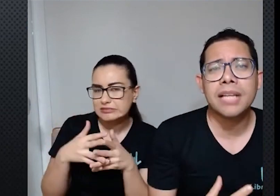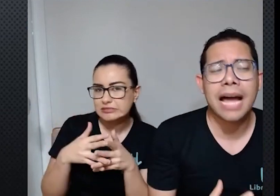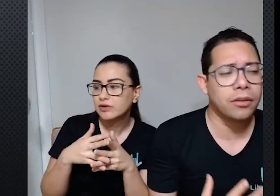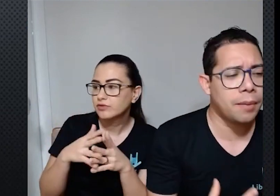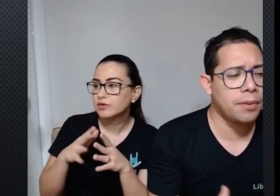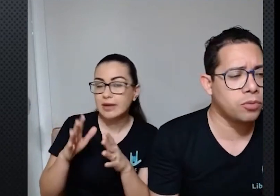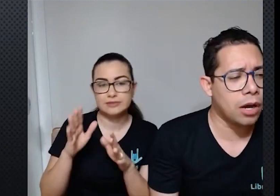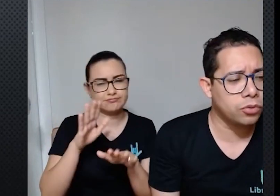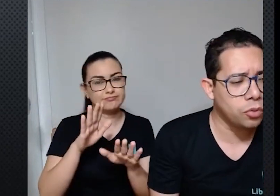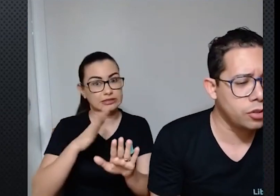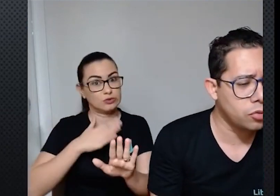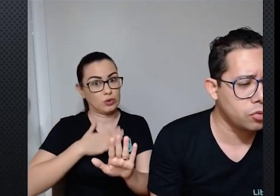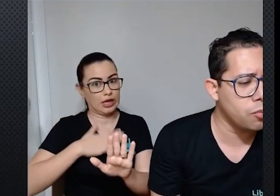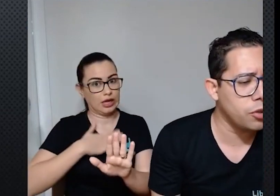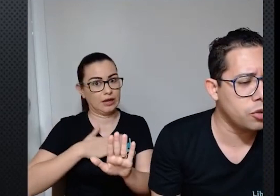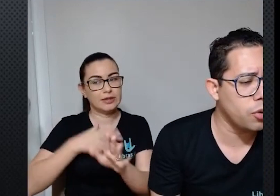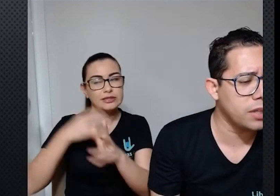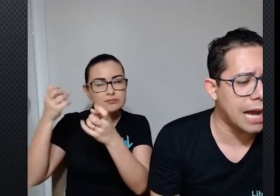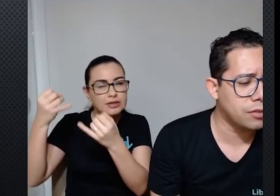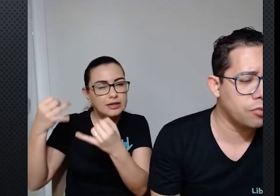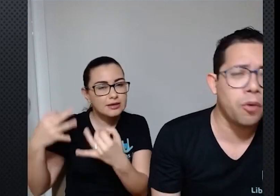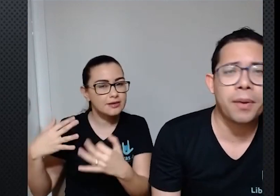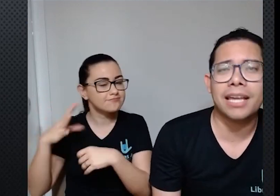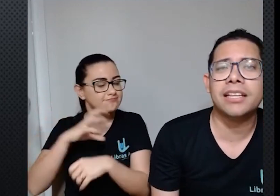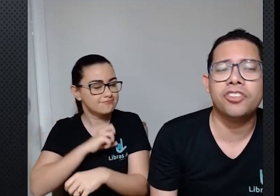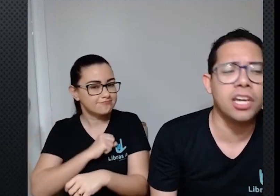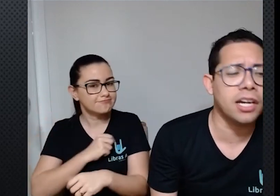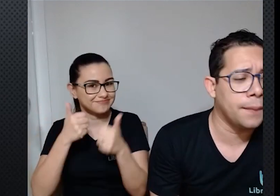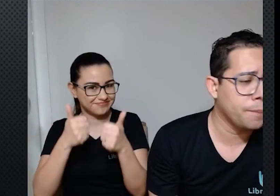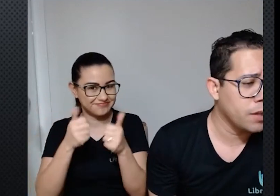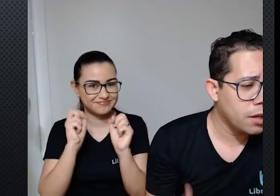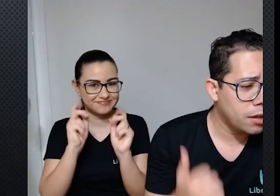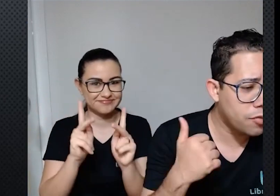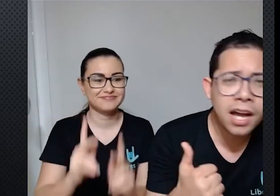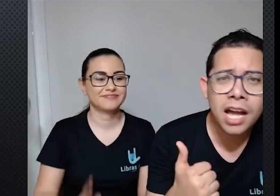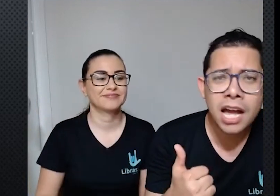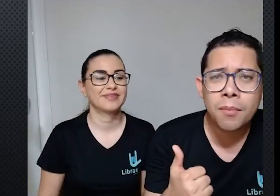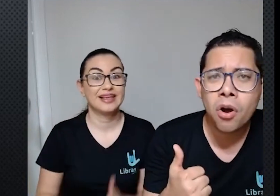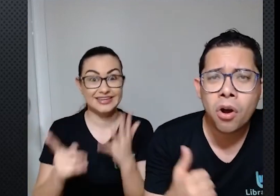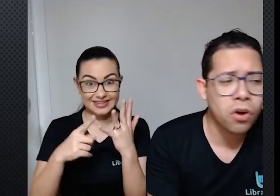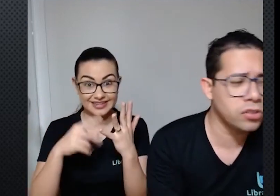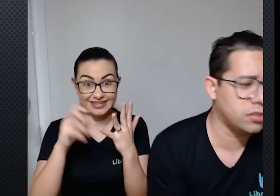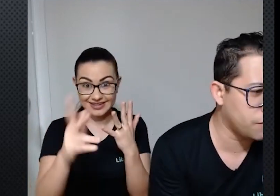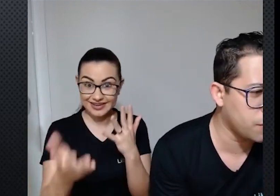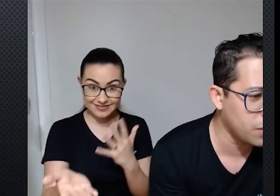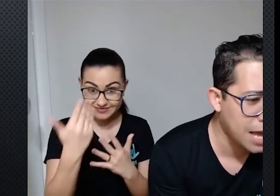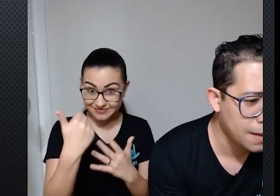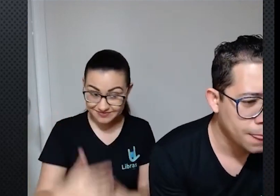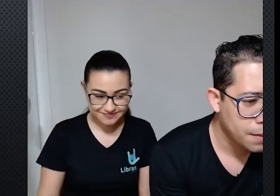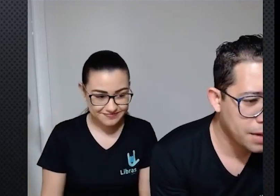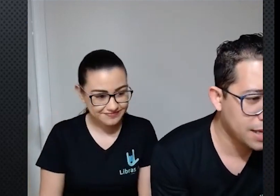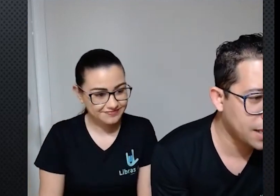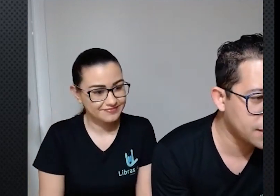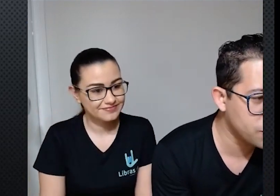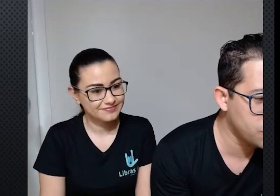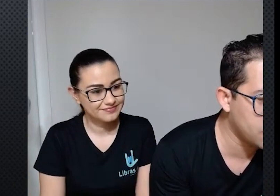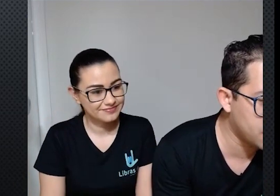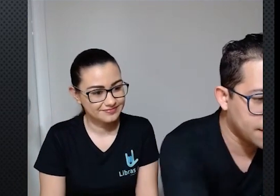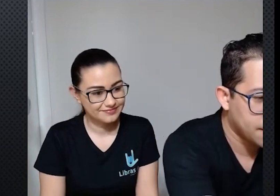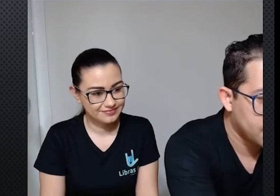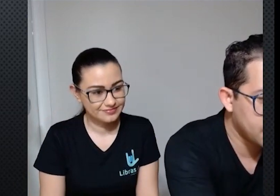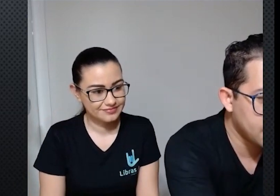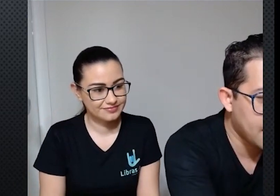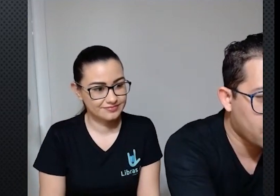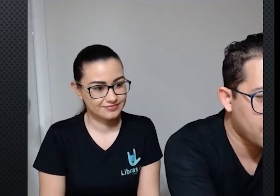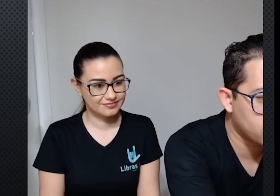com cuidado, tá, pessoal? Tudo isso com muito cuidado. Vamos para a quinta dica? Vamos! Então vamos lá para a quinta